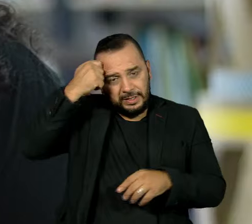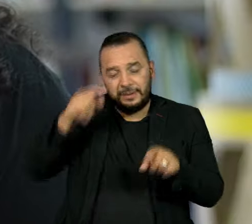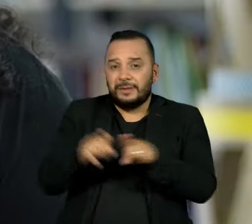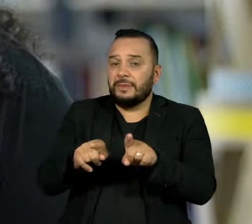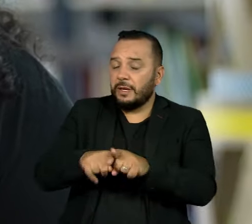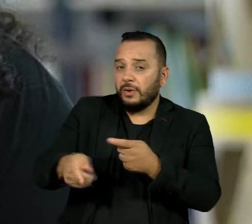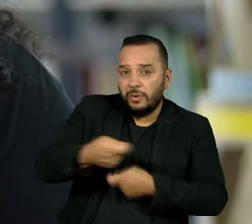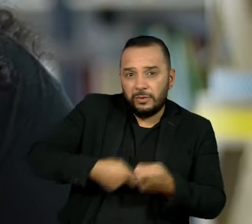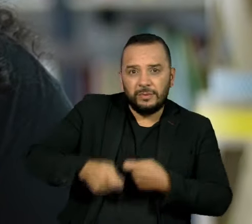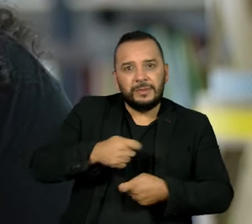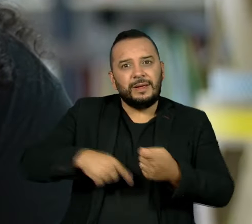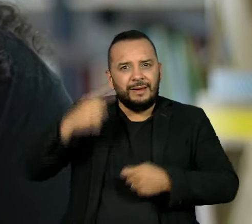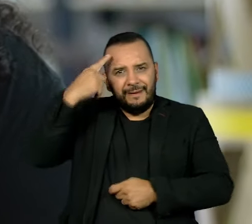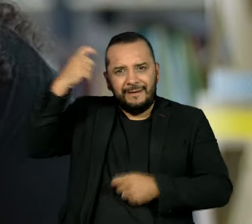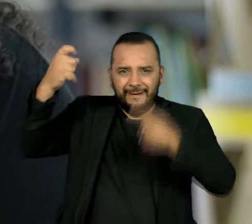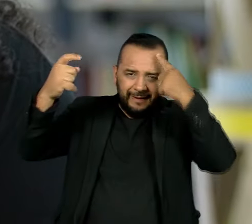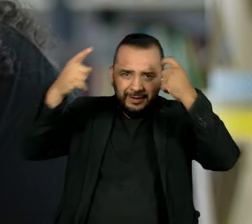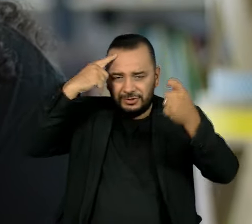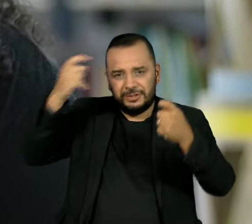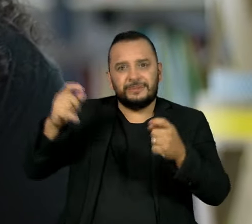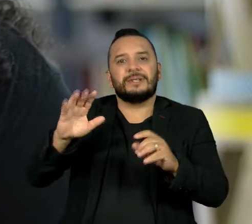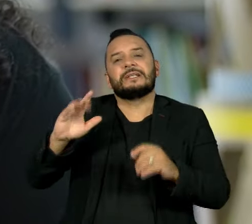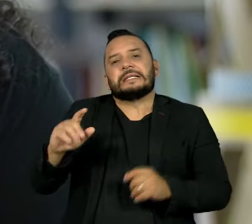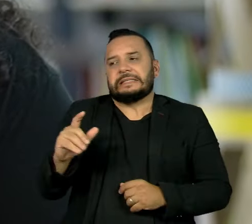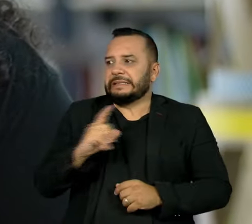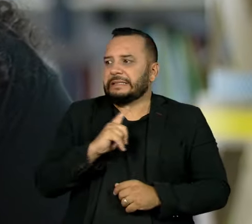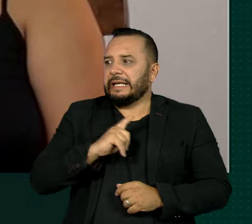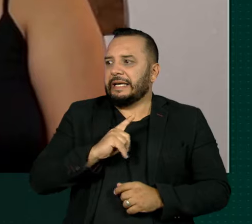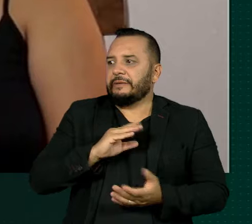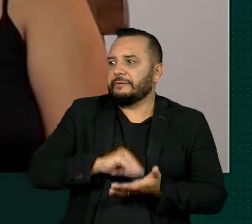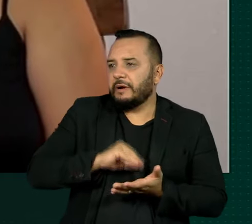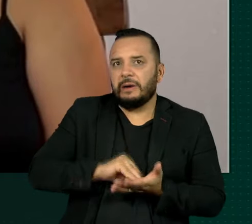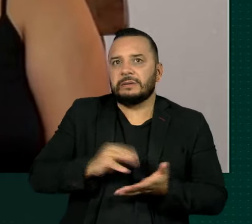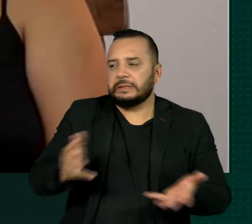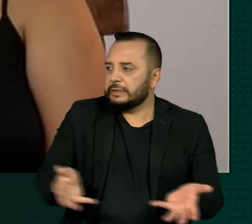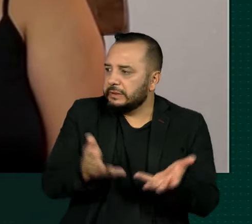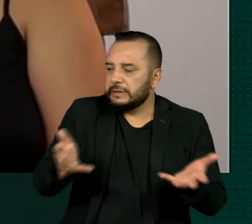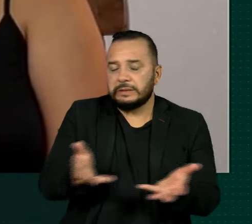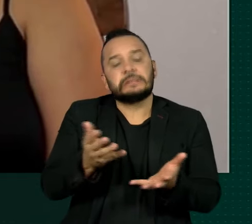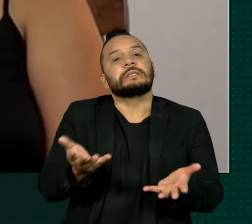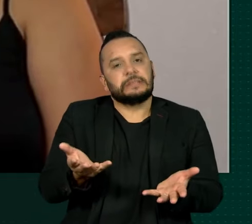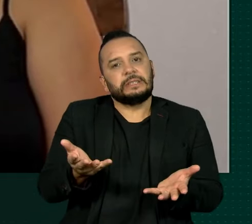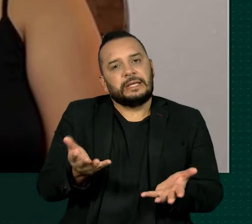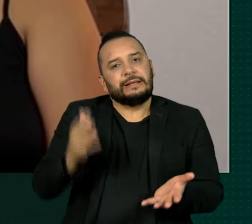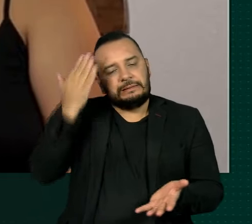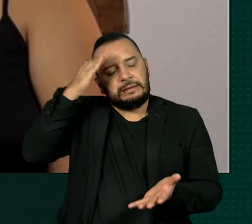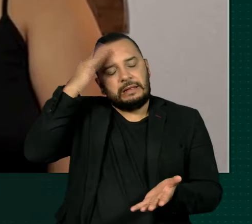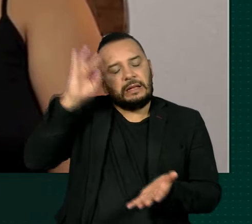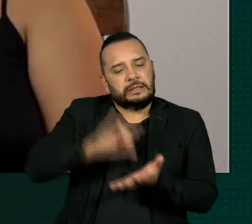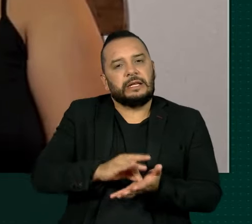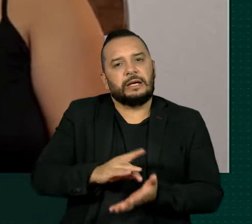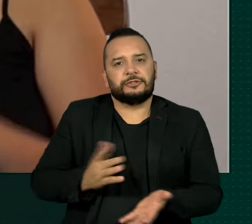criativa, essas pessoas elas começam a entender realmente a realidade que elas vivem. Enfrentar o racismo e colocar um